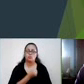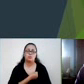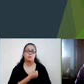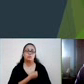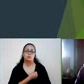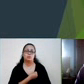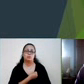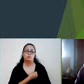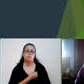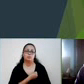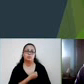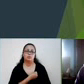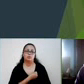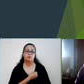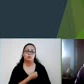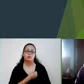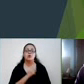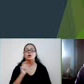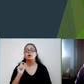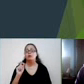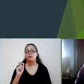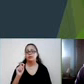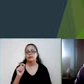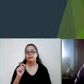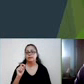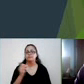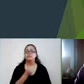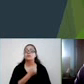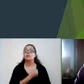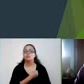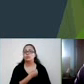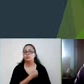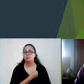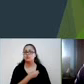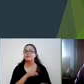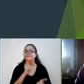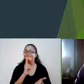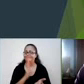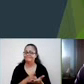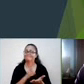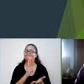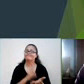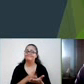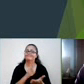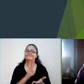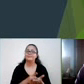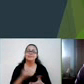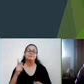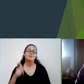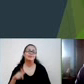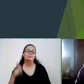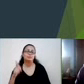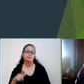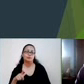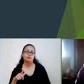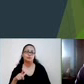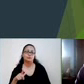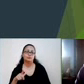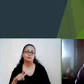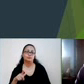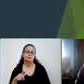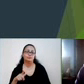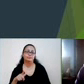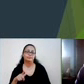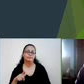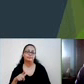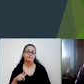periódica, ok? Dízima periódica é um número que vai estar sempre repetindo